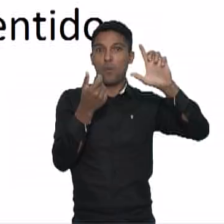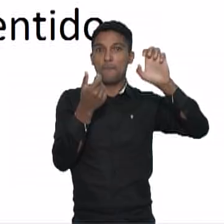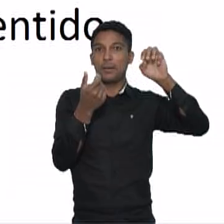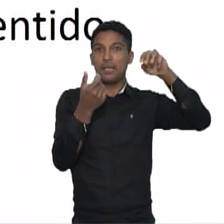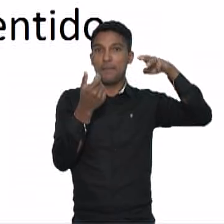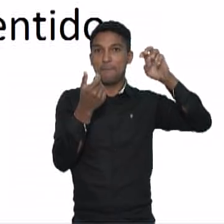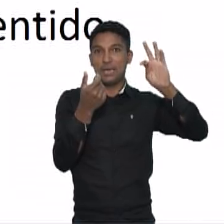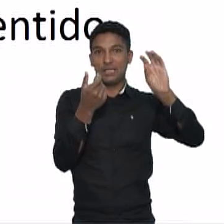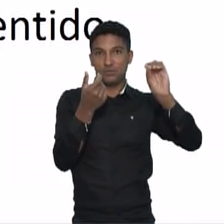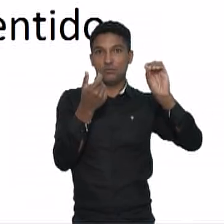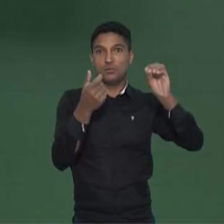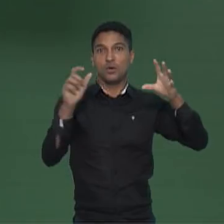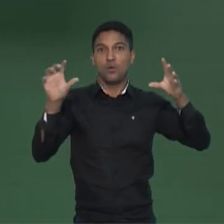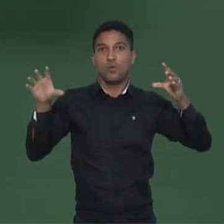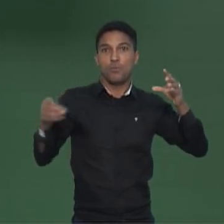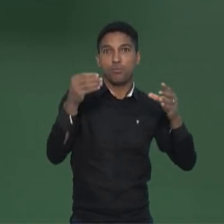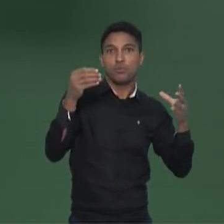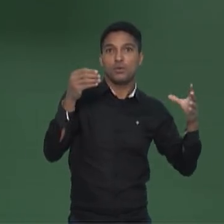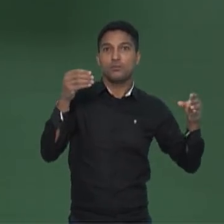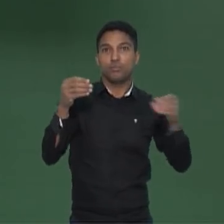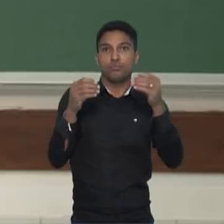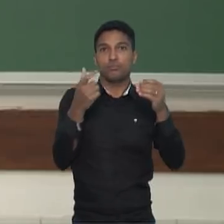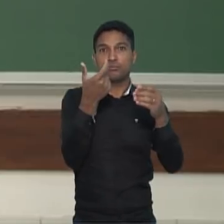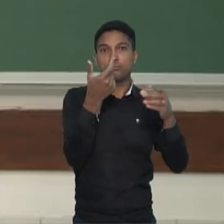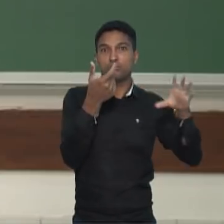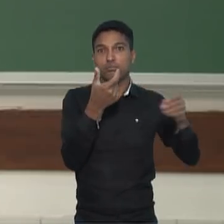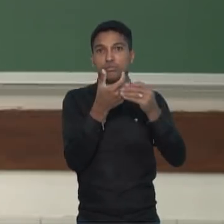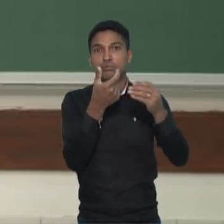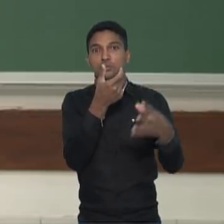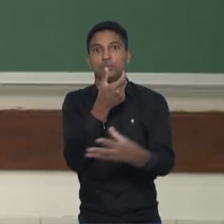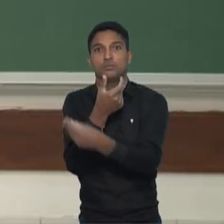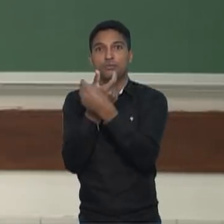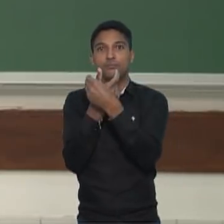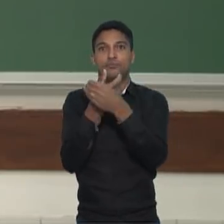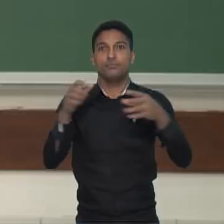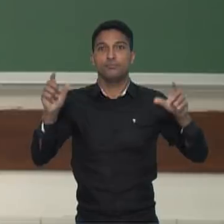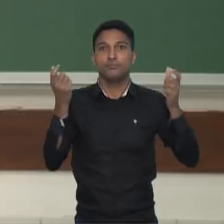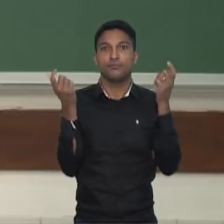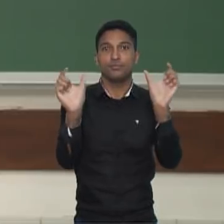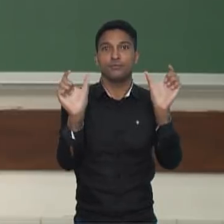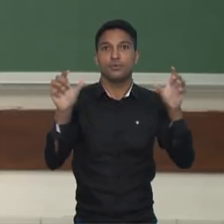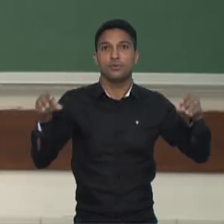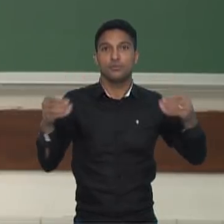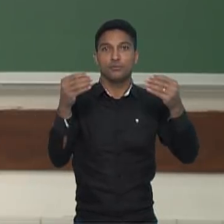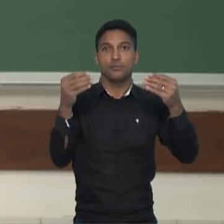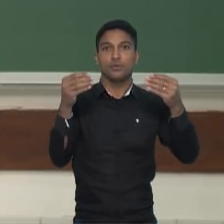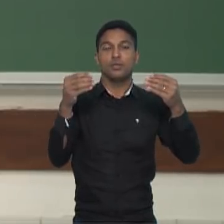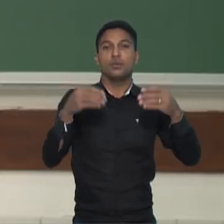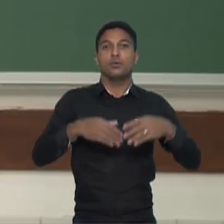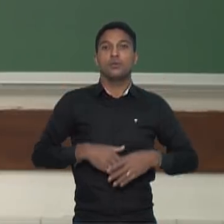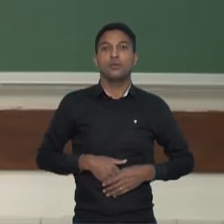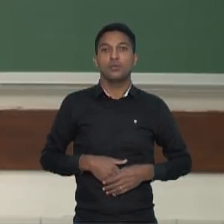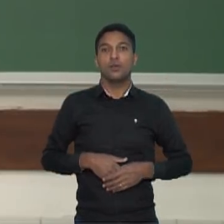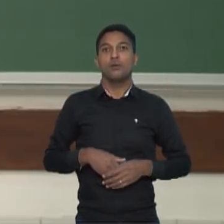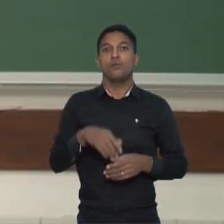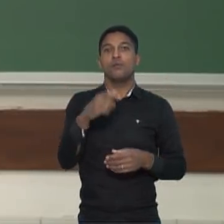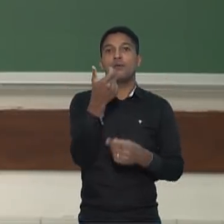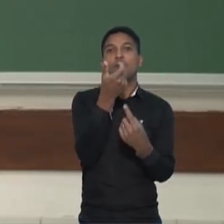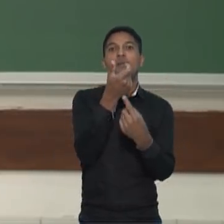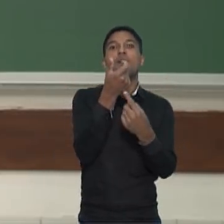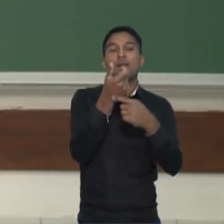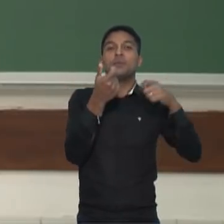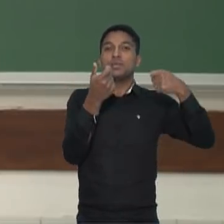sua regência. É o que abordamos nessa aula, certo? A regência verbal, a exigência de complementos,